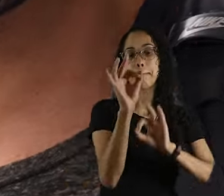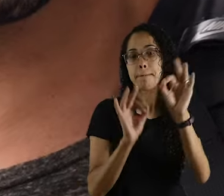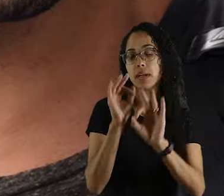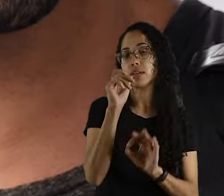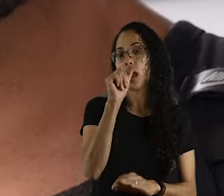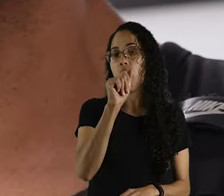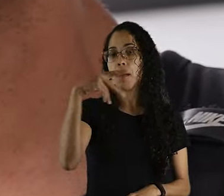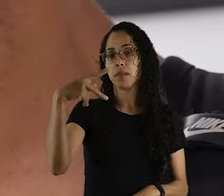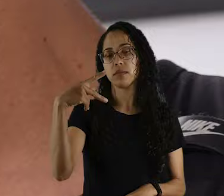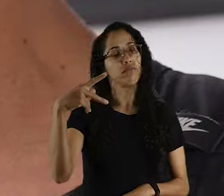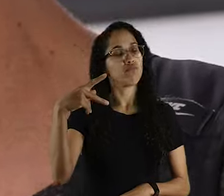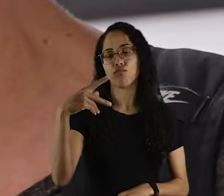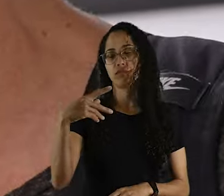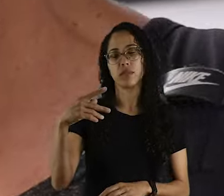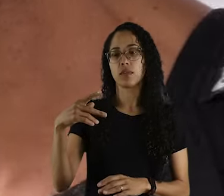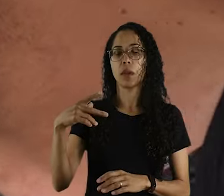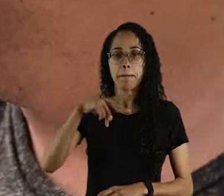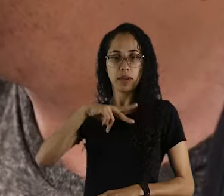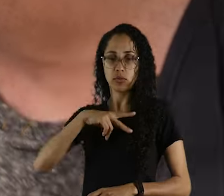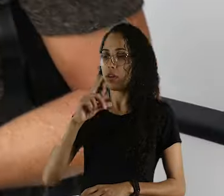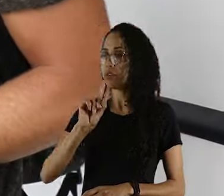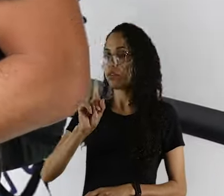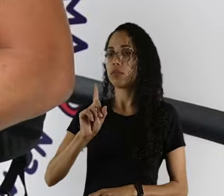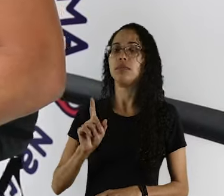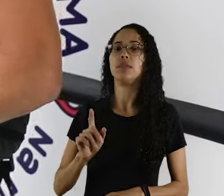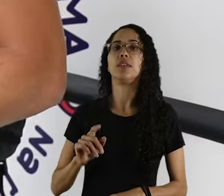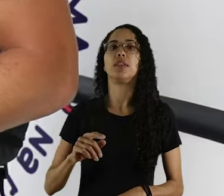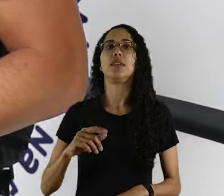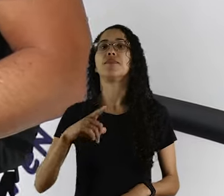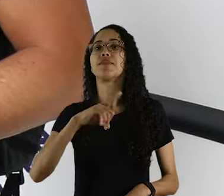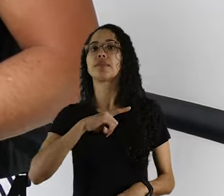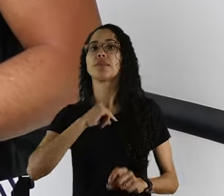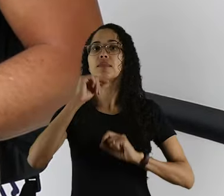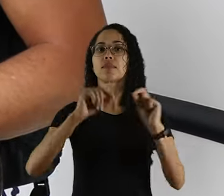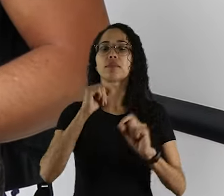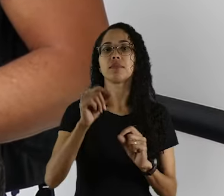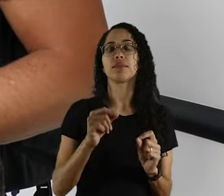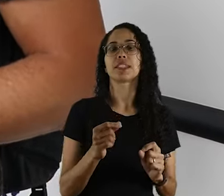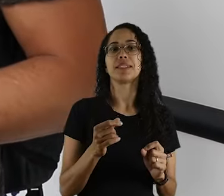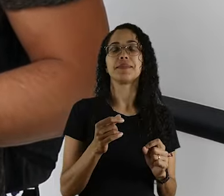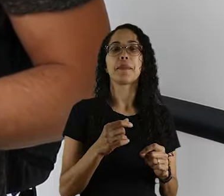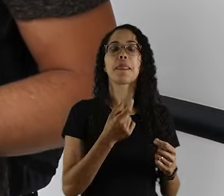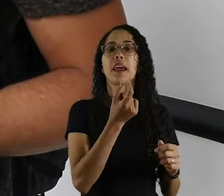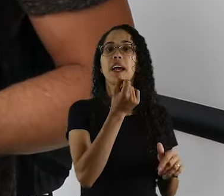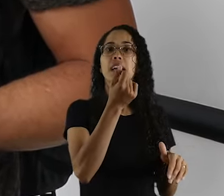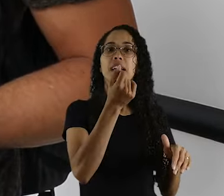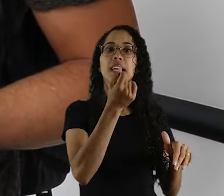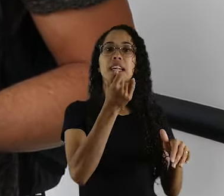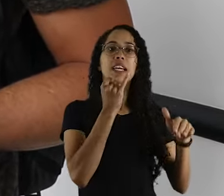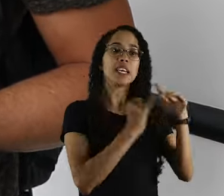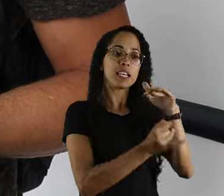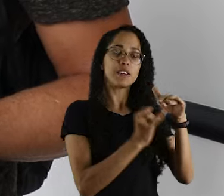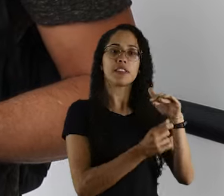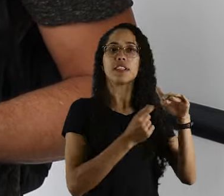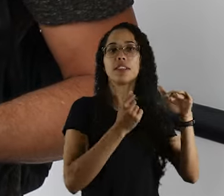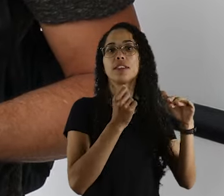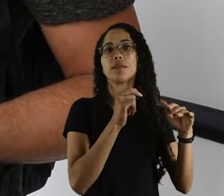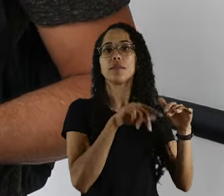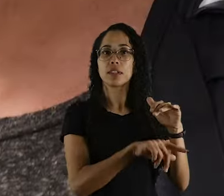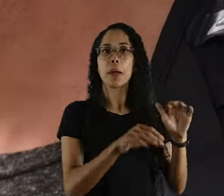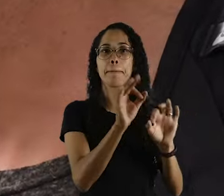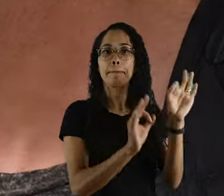de instituições financeiras, de empresa privada. O que eu tenho? Nesses investimentos que eu tenho aqui, hoje, atualmente, eu faço o meu plano de aposentadoria